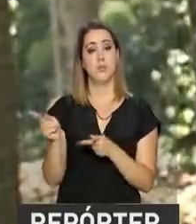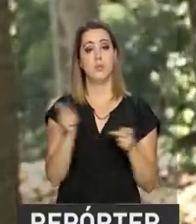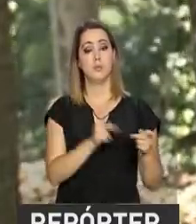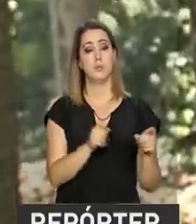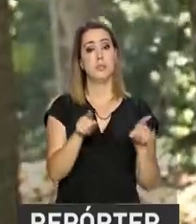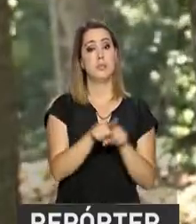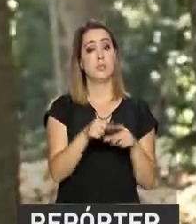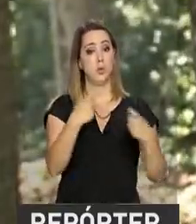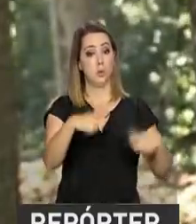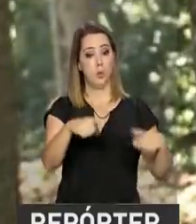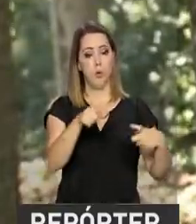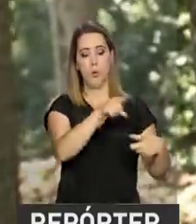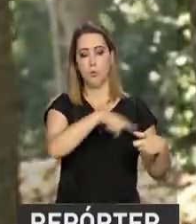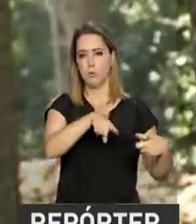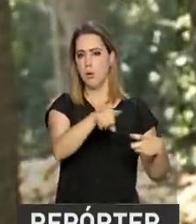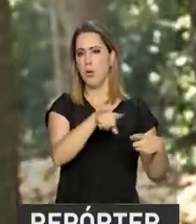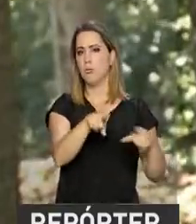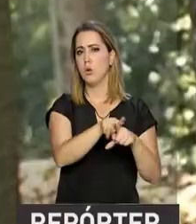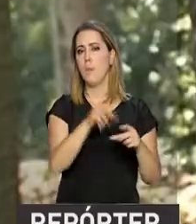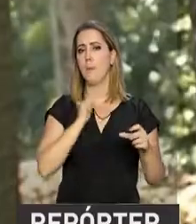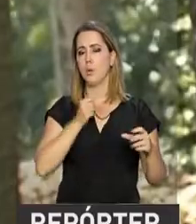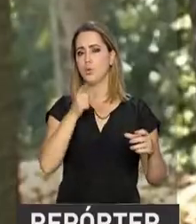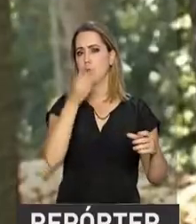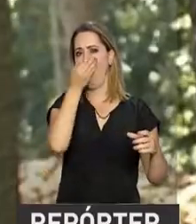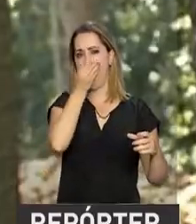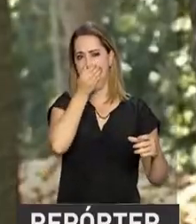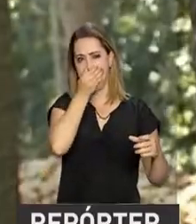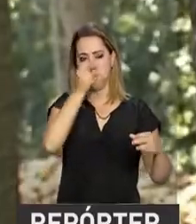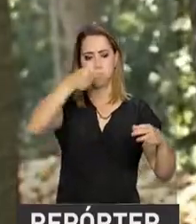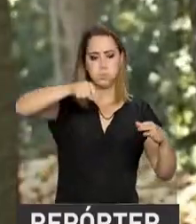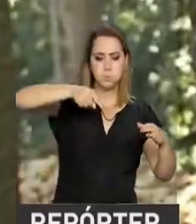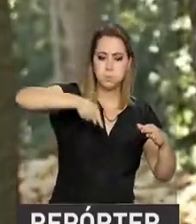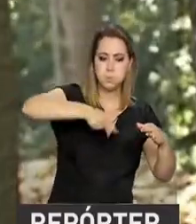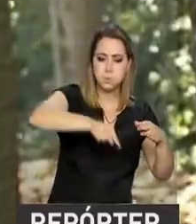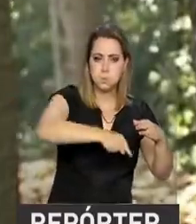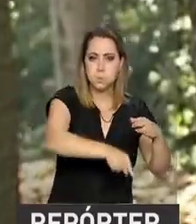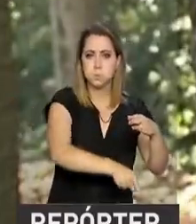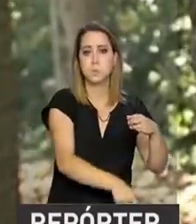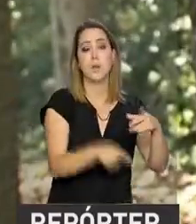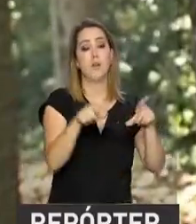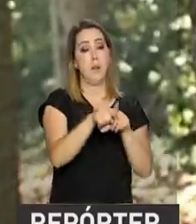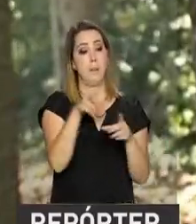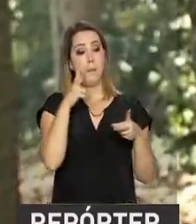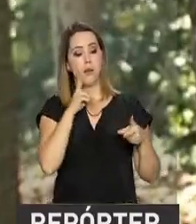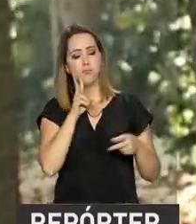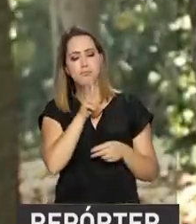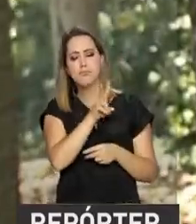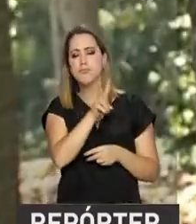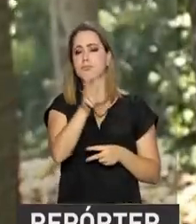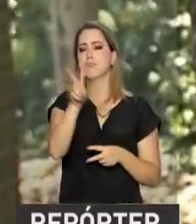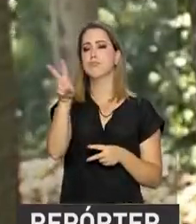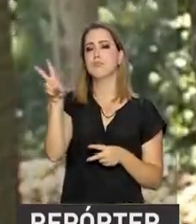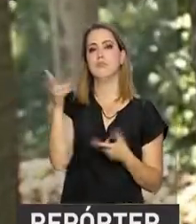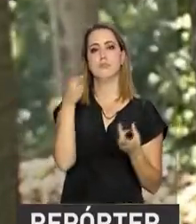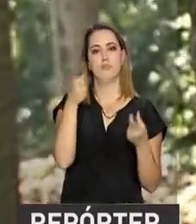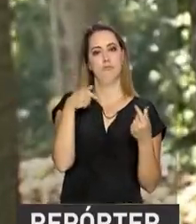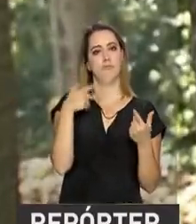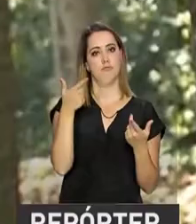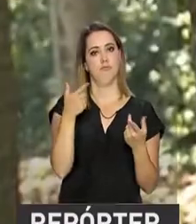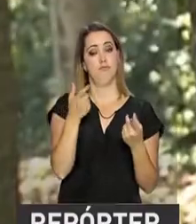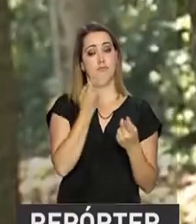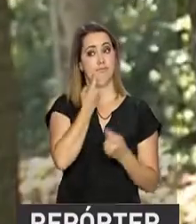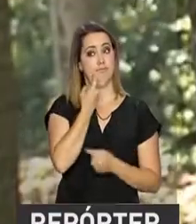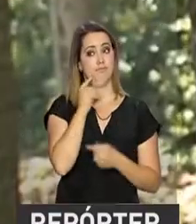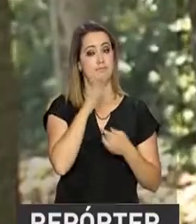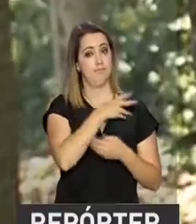para receber atividades de mergulho recreativo e passei embarcado para observação da fauna a partir da assinatura da portaria